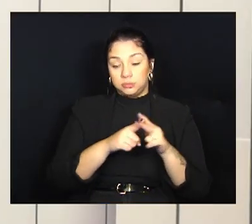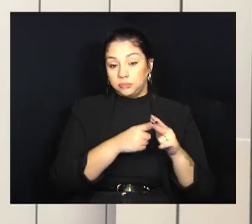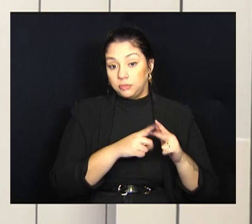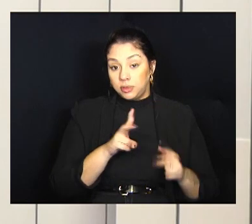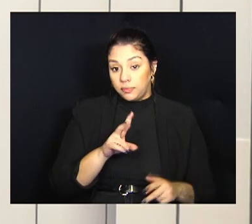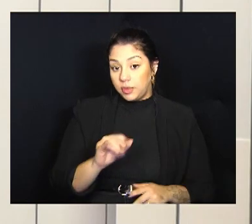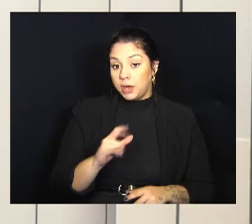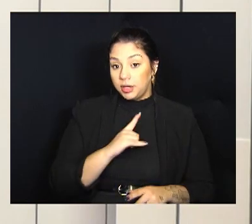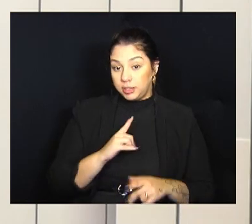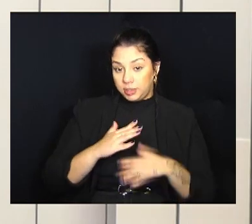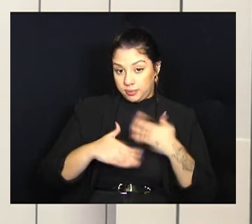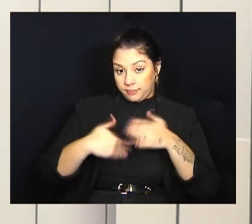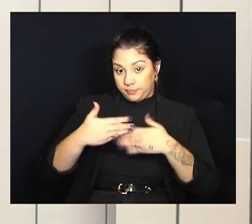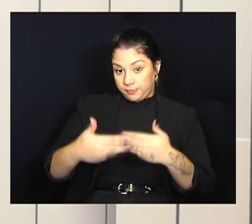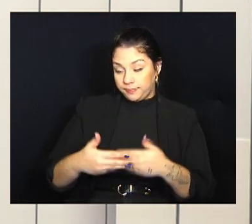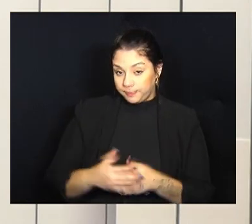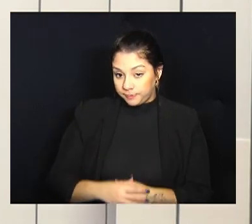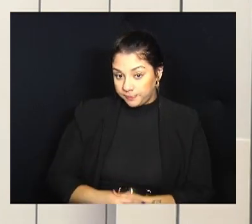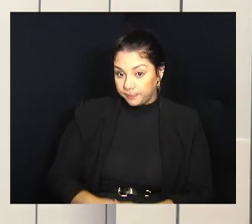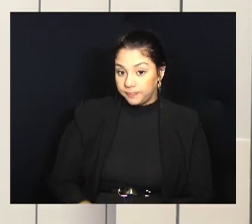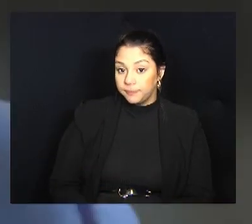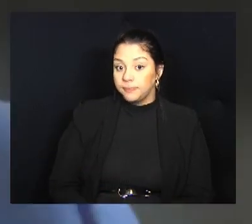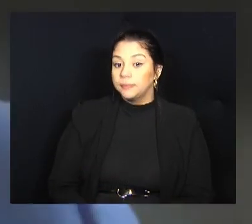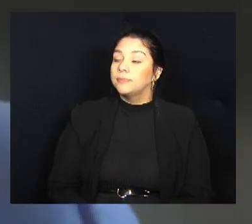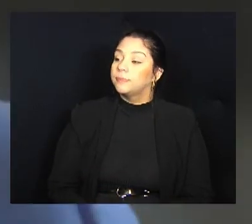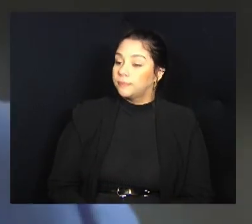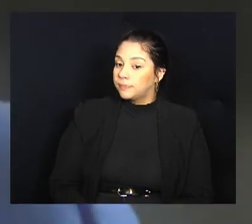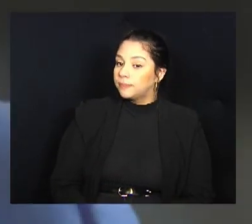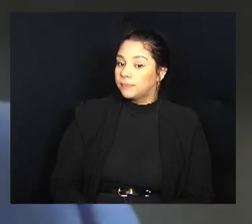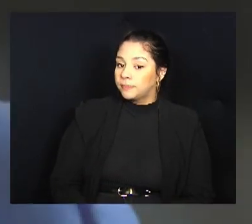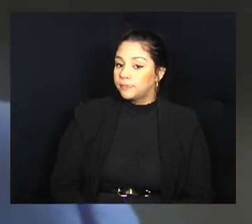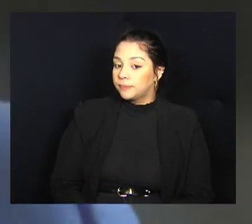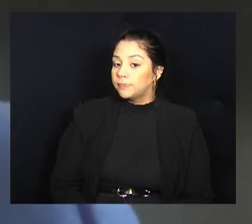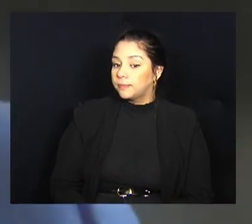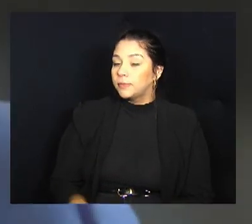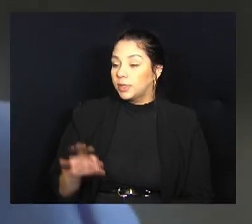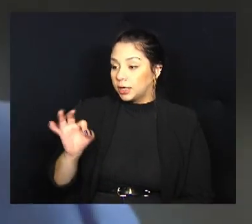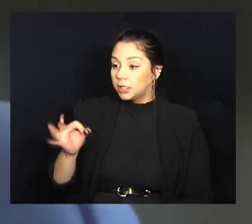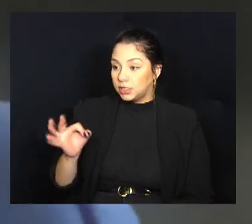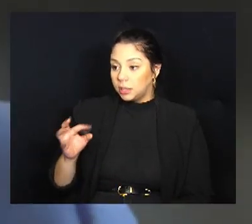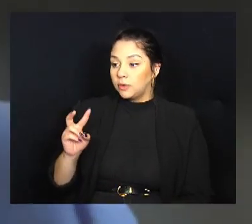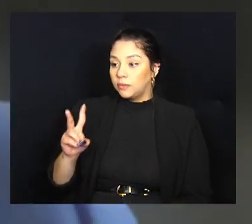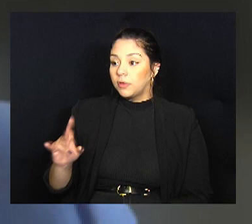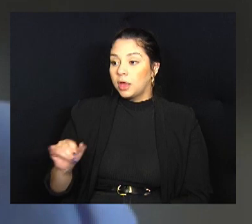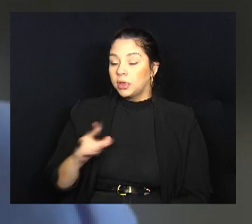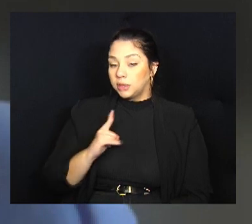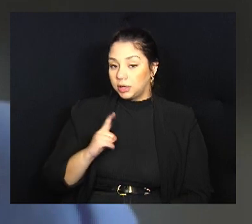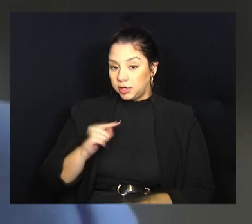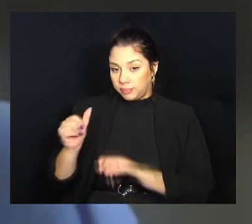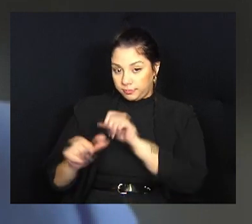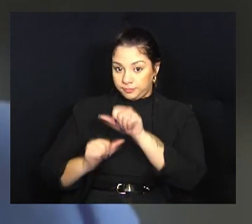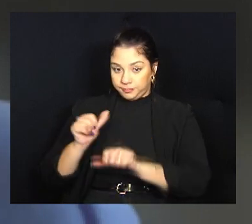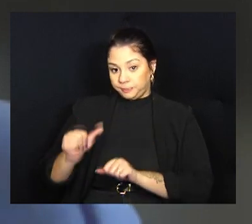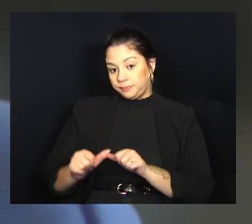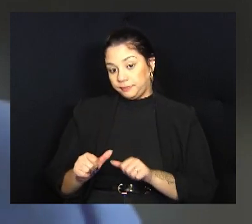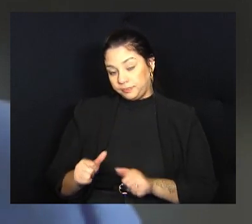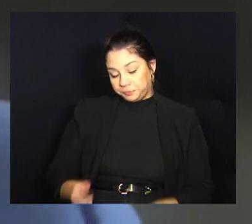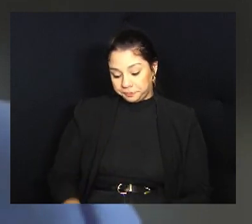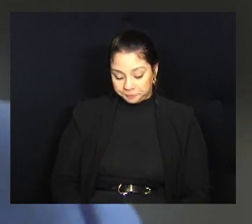neste meio do caminho, Vinícius. Claro, correções serão feitas, poderão ser feitas